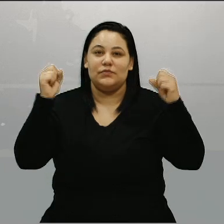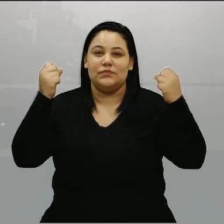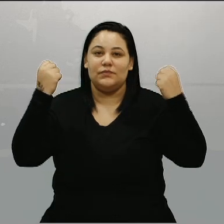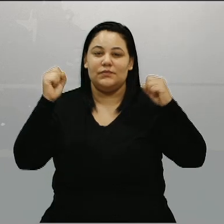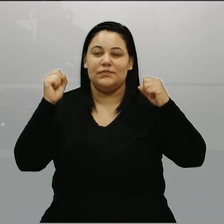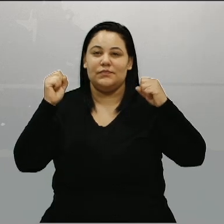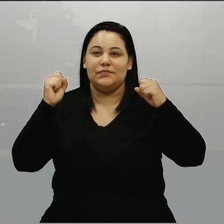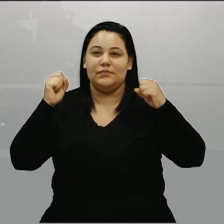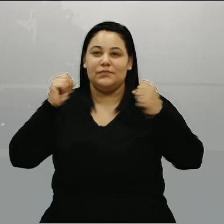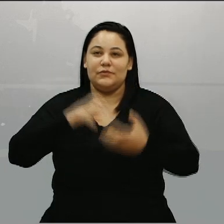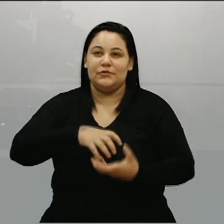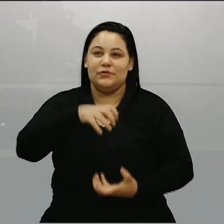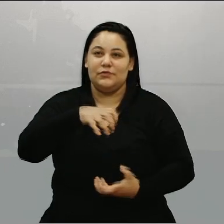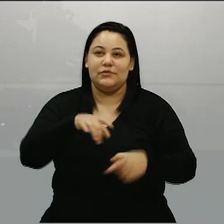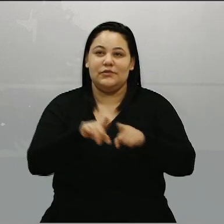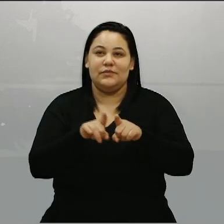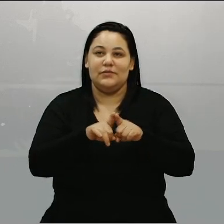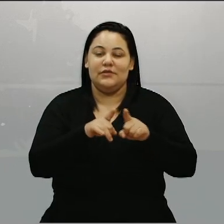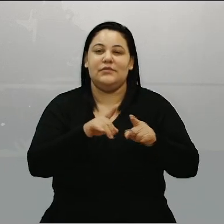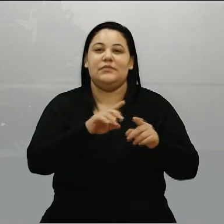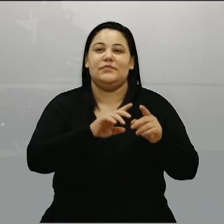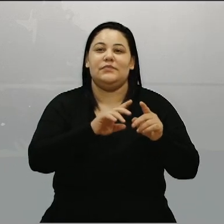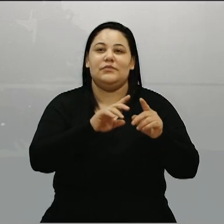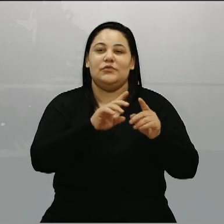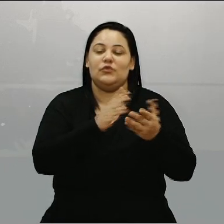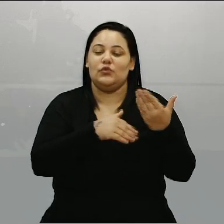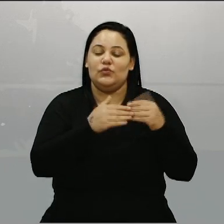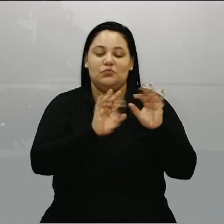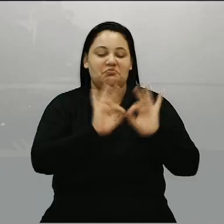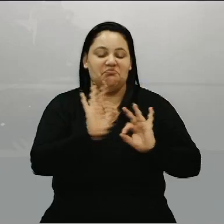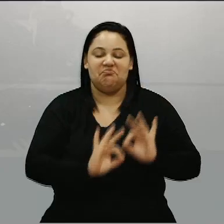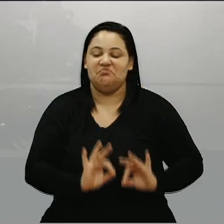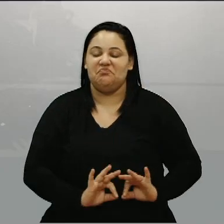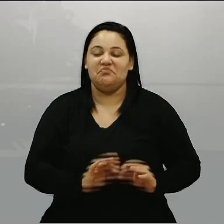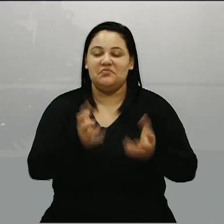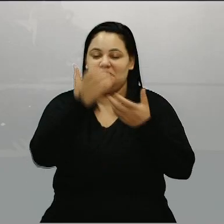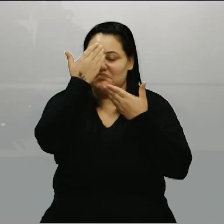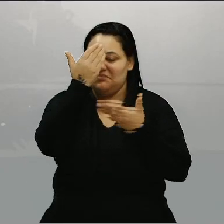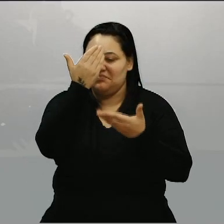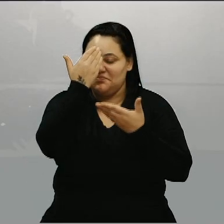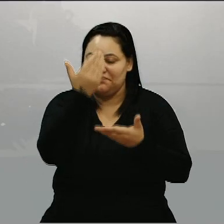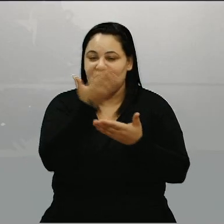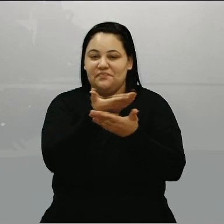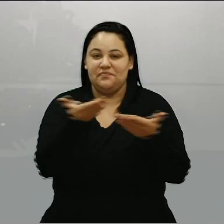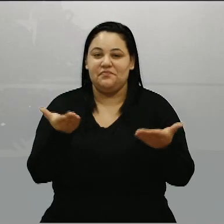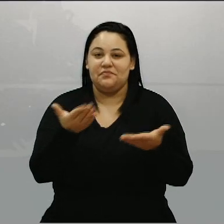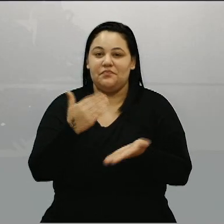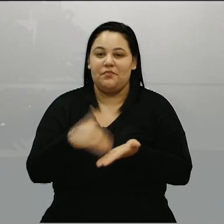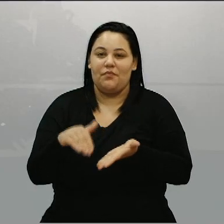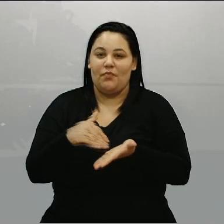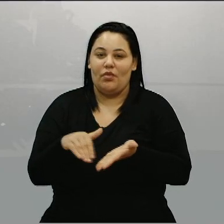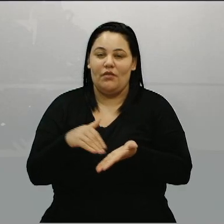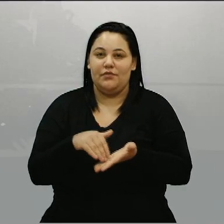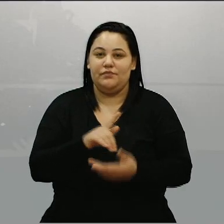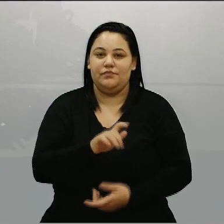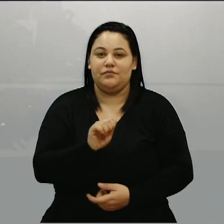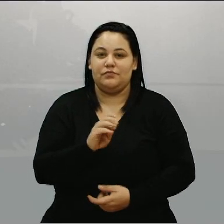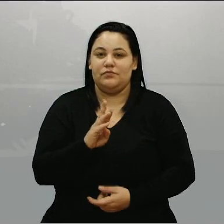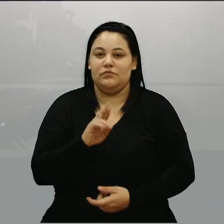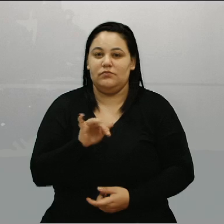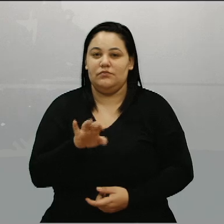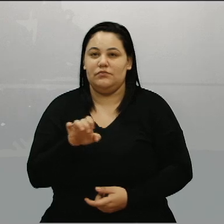foram revitalizados. Gostaria de agradecer muito ao secretário senhor Gabriel